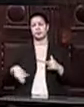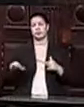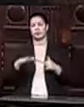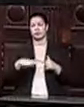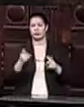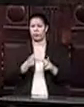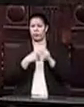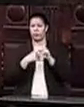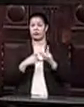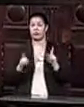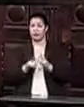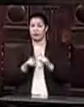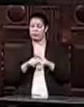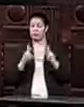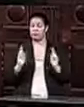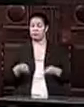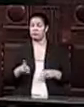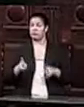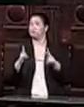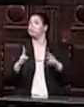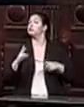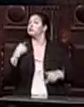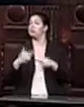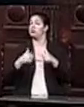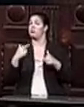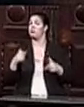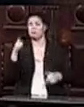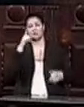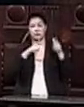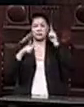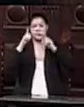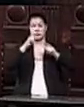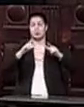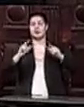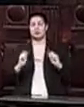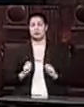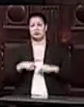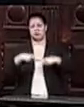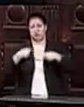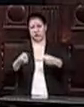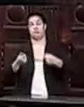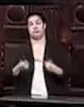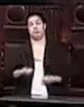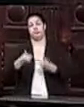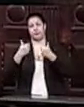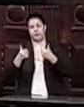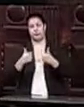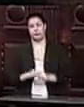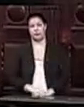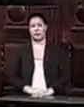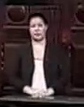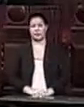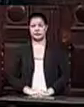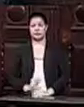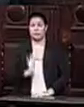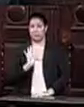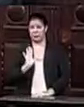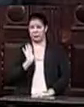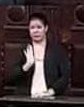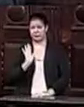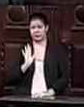crise, mantendo empregos, gerando trabalho, gerando renda no Estado do Rio de Janeiro.